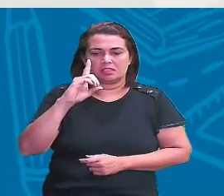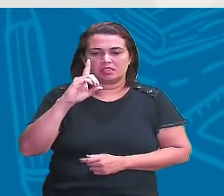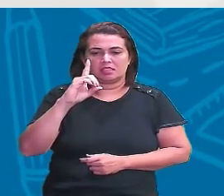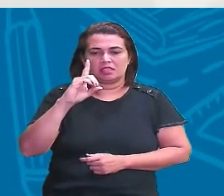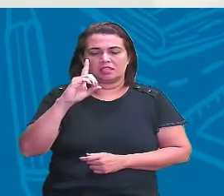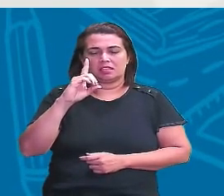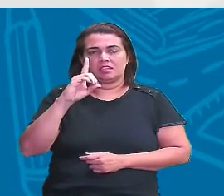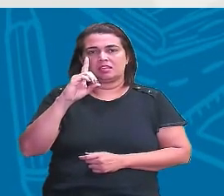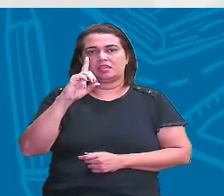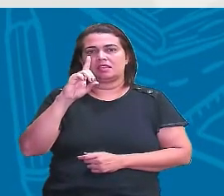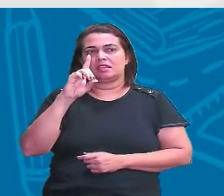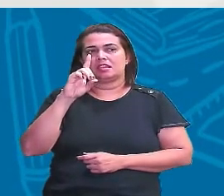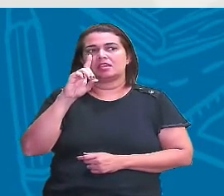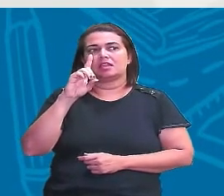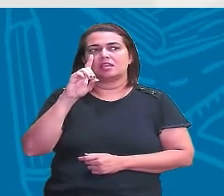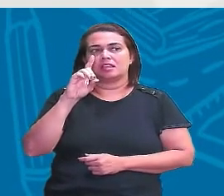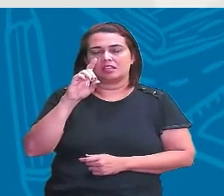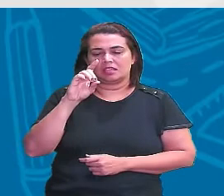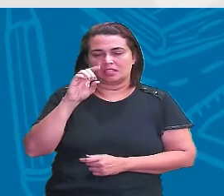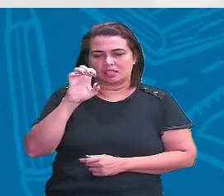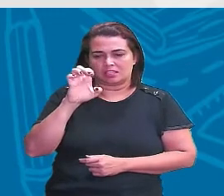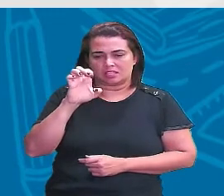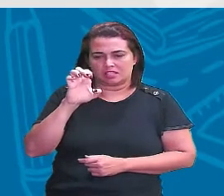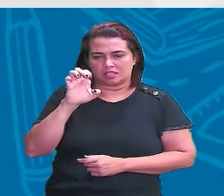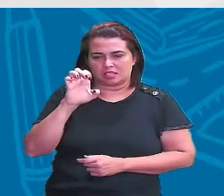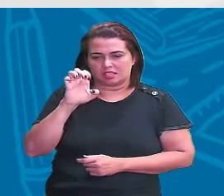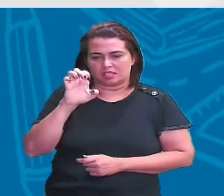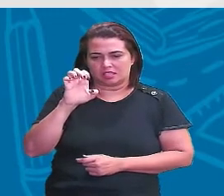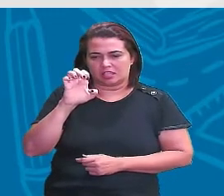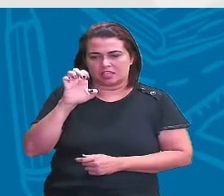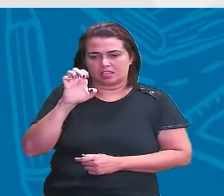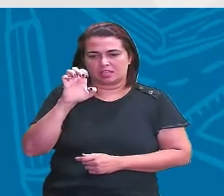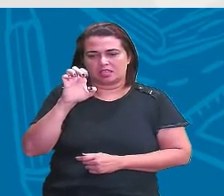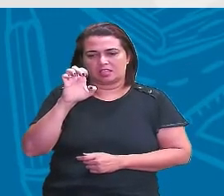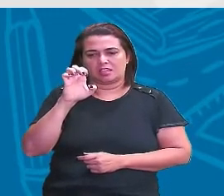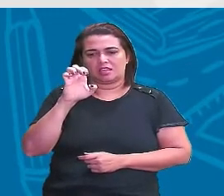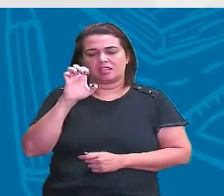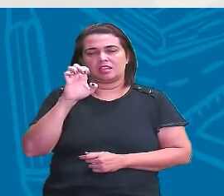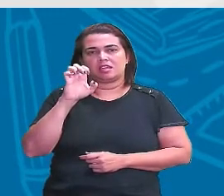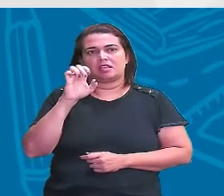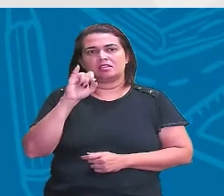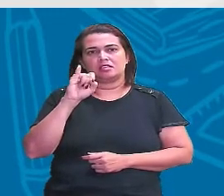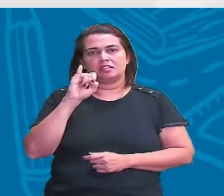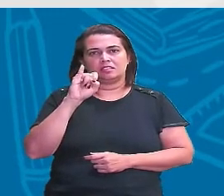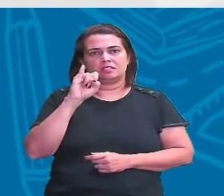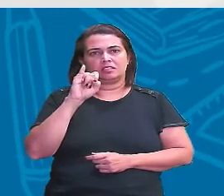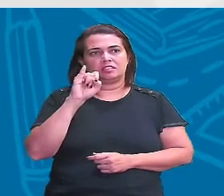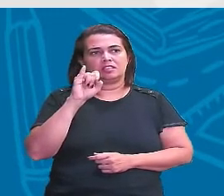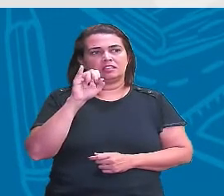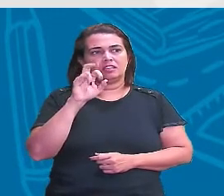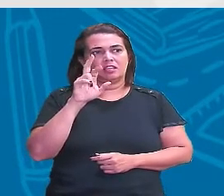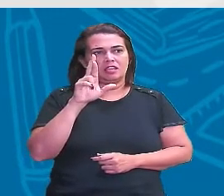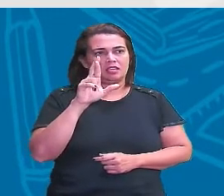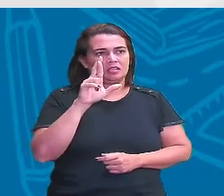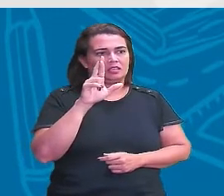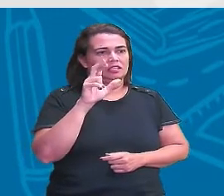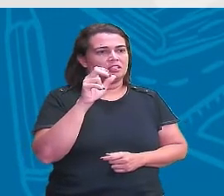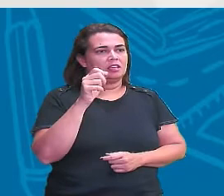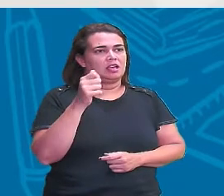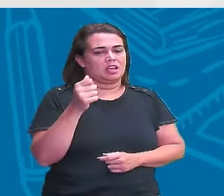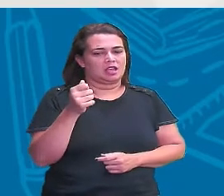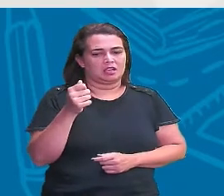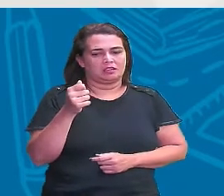letrinha D, né? Temos a letrinha E, I,